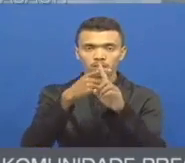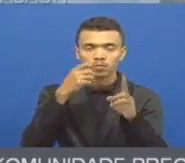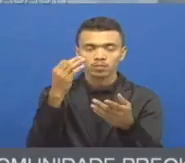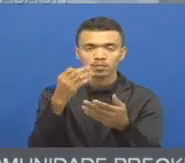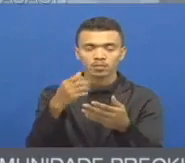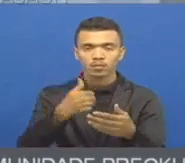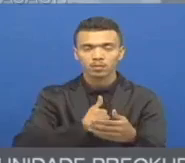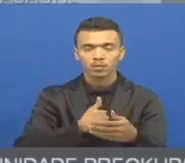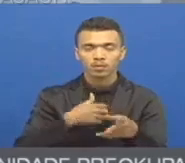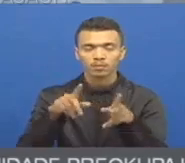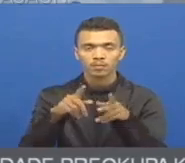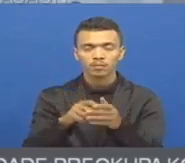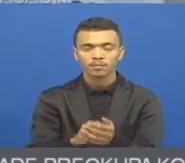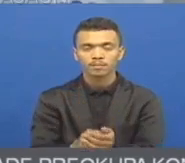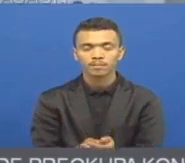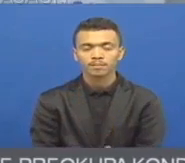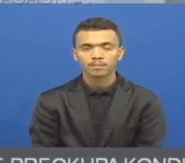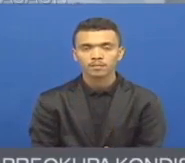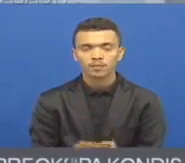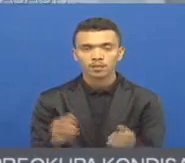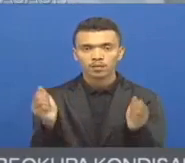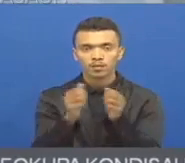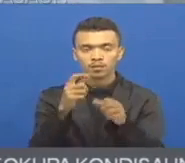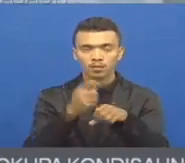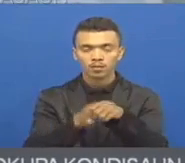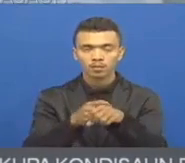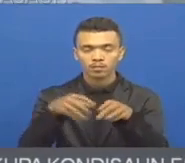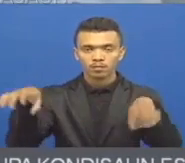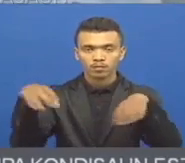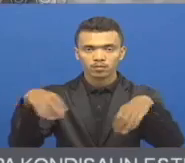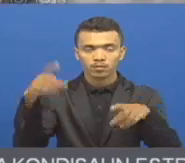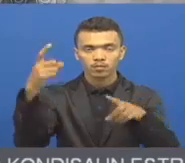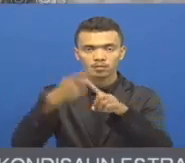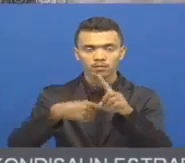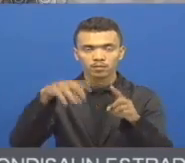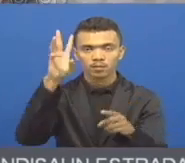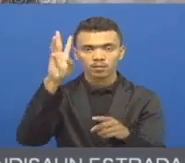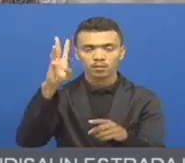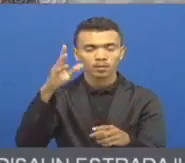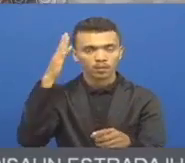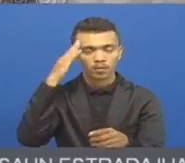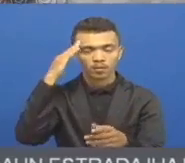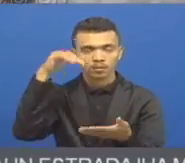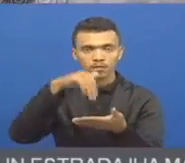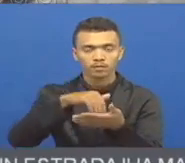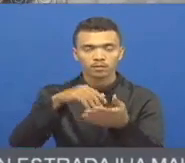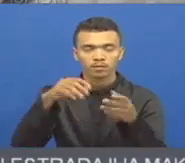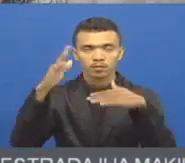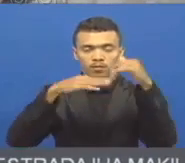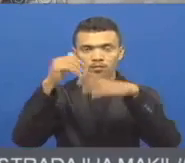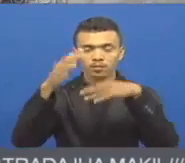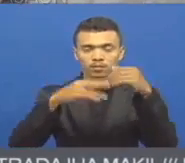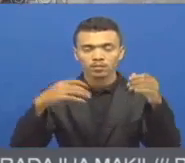em Caibalgo, investimento no finanças. O duração serviço fulanen. Recorra falicata projeto